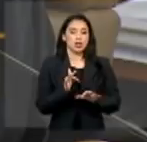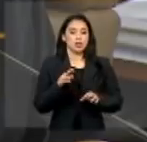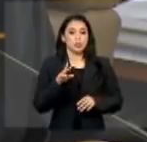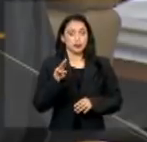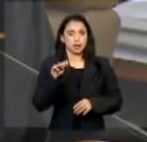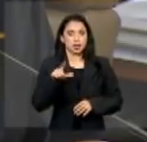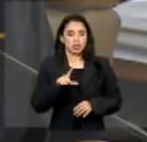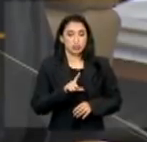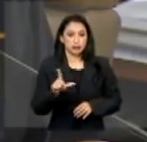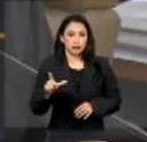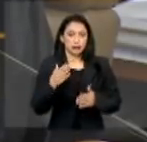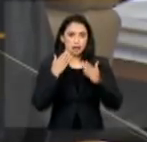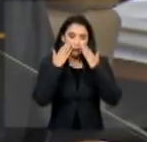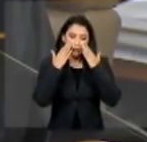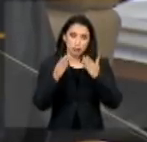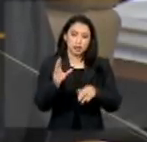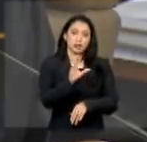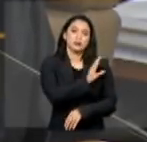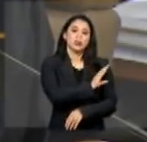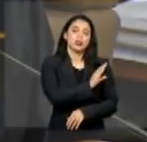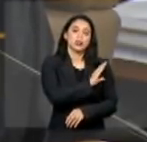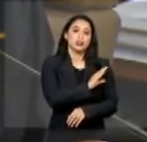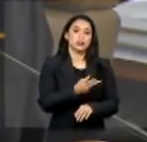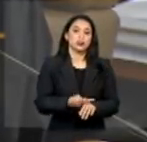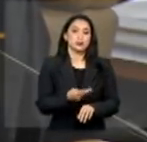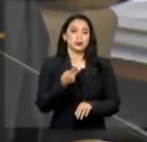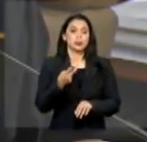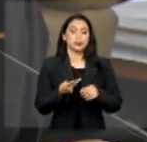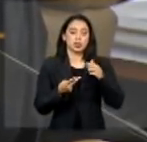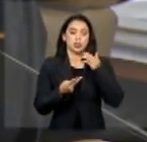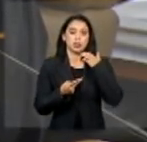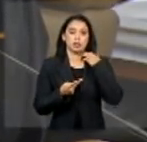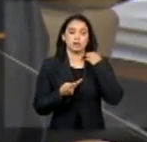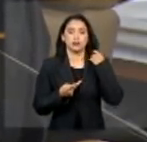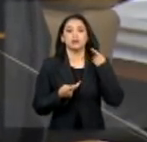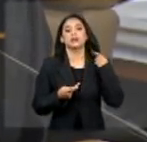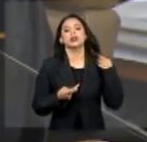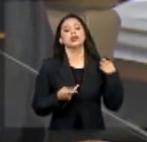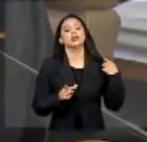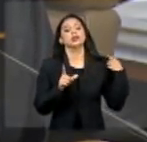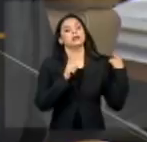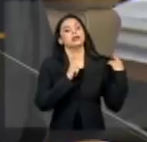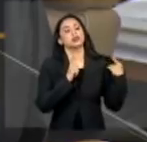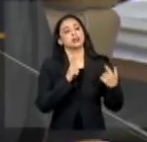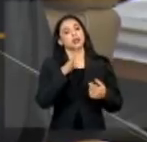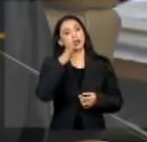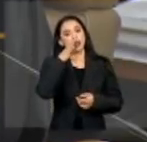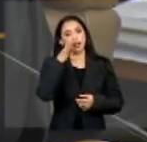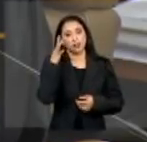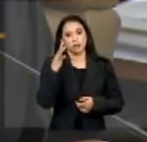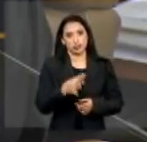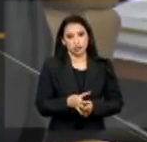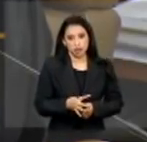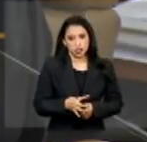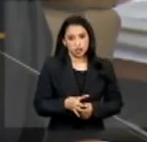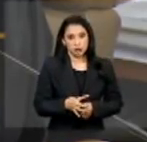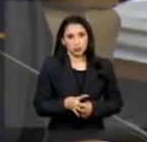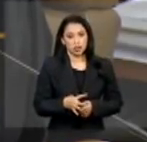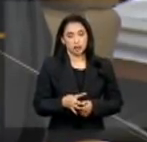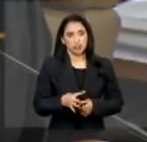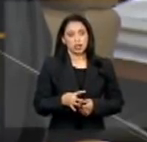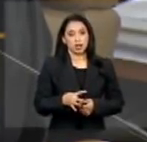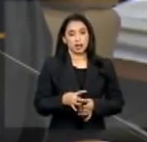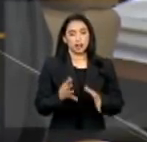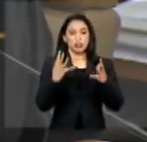por colaborador premiado com teriam tal carga acusatória que deveriam submeter se a